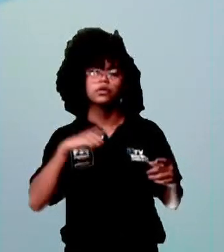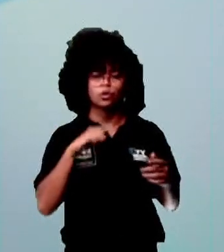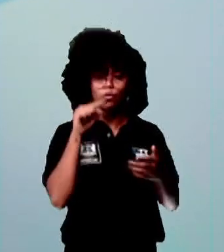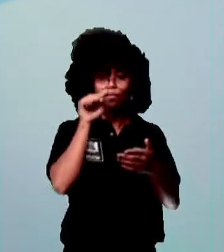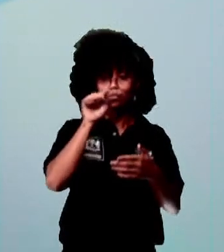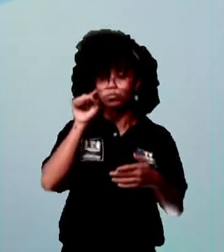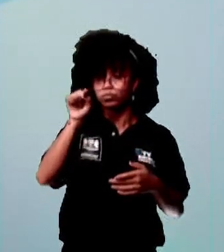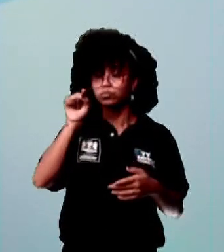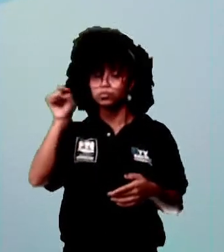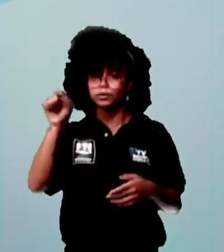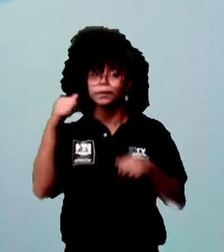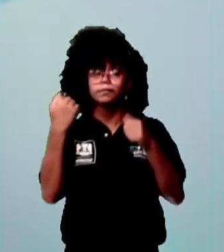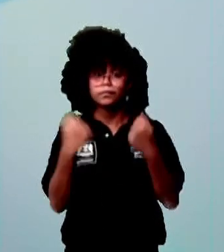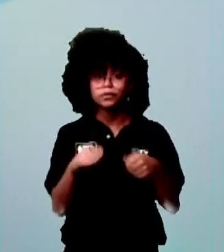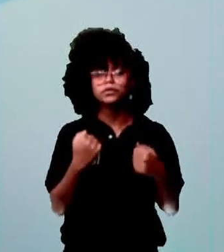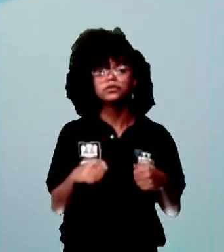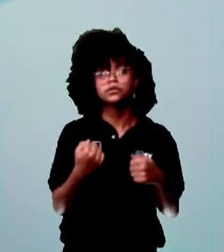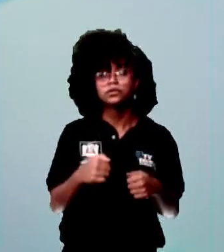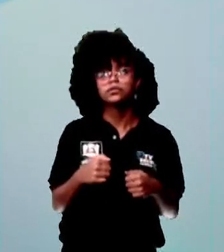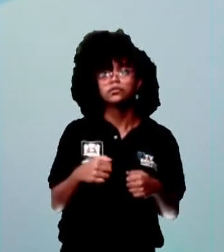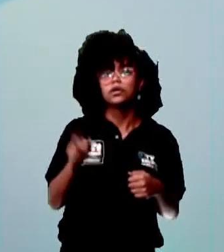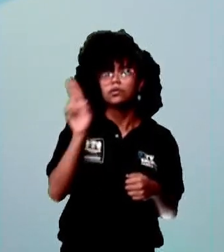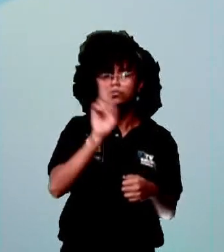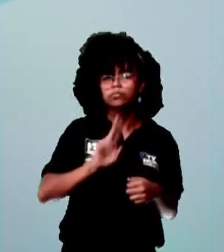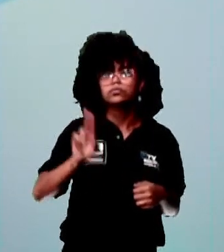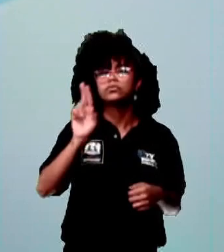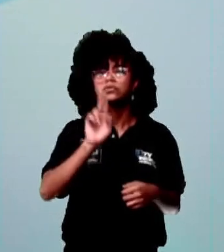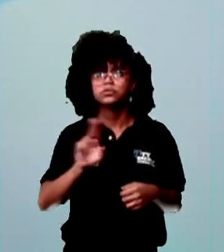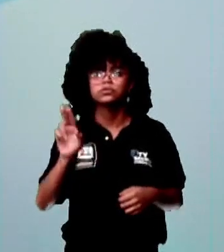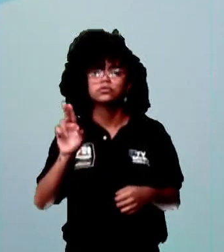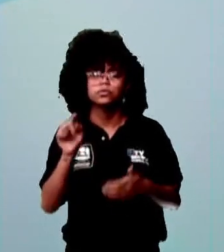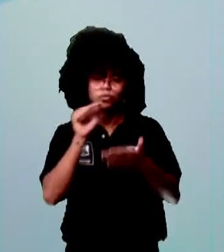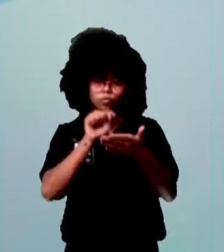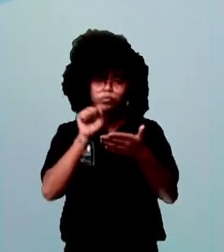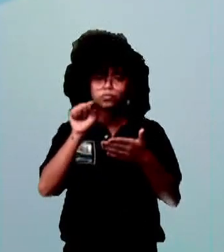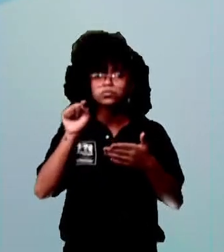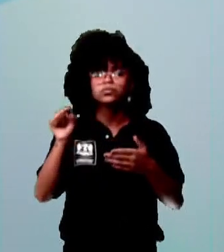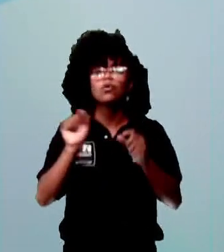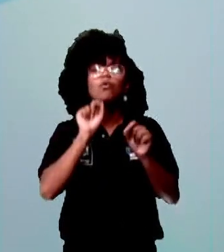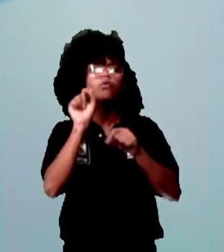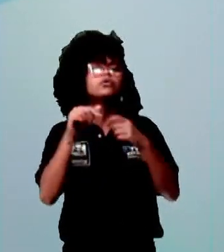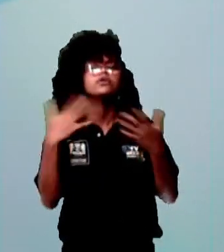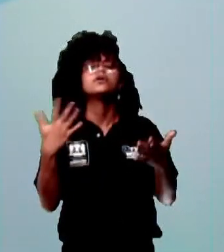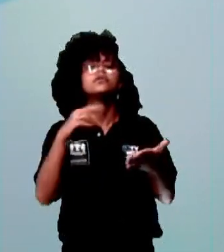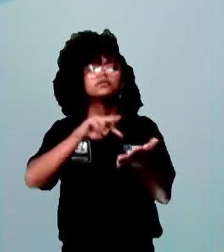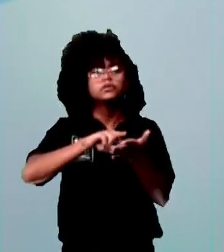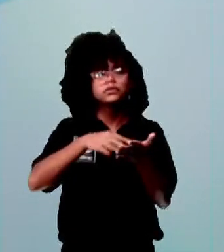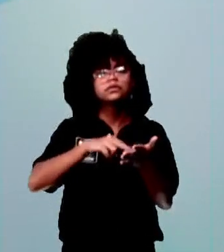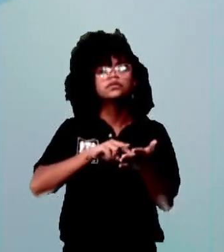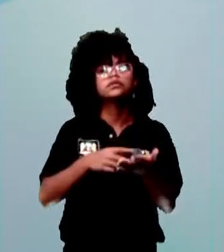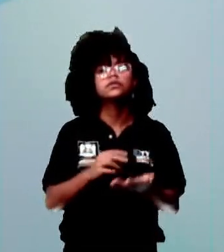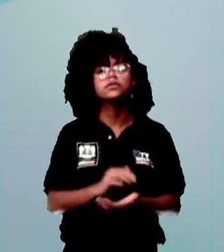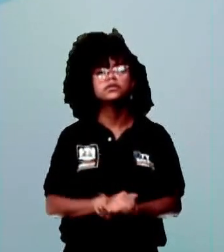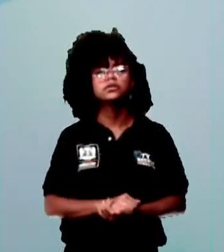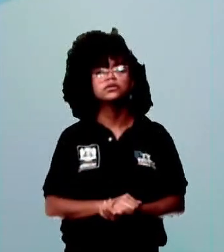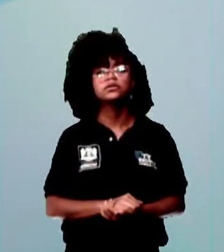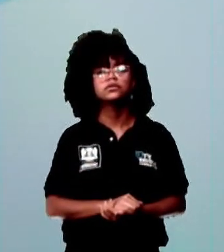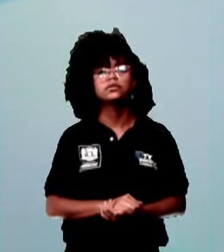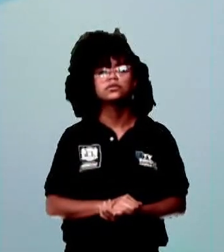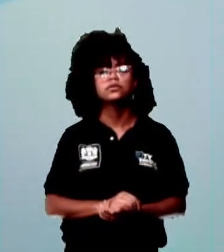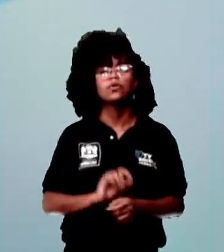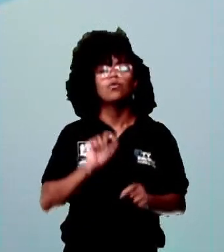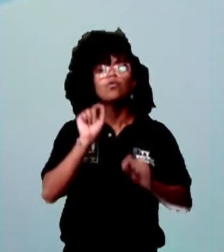que precisam ser bem analisadas, acúmulo dessas pontuações, o que elas querem dizer, né? O que o personagem está